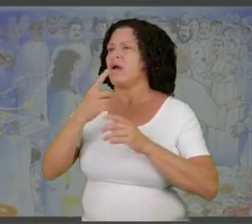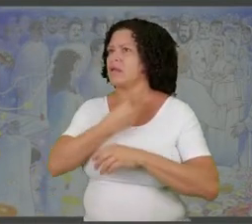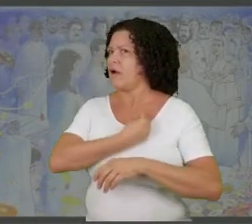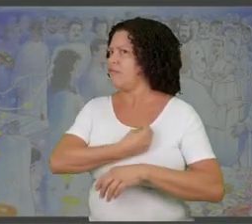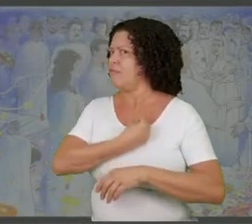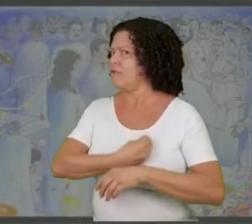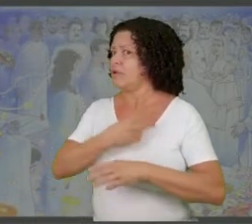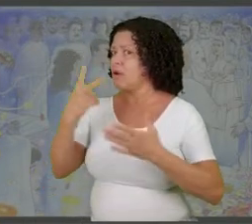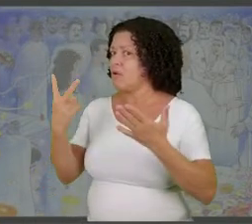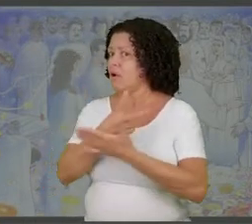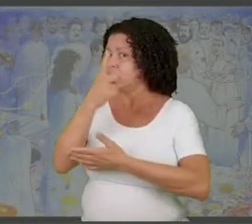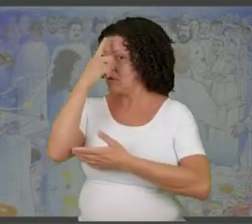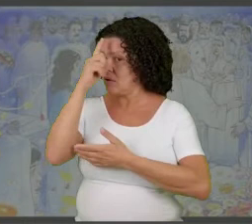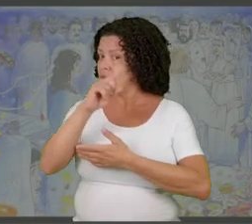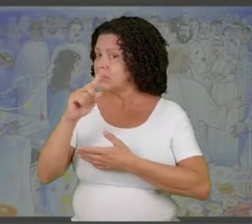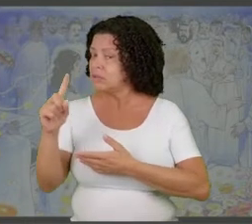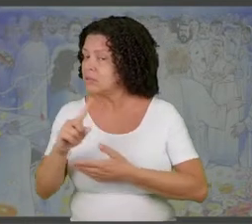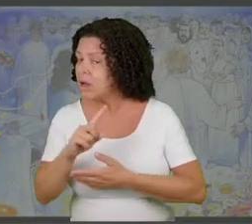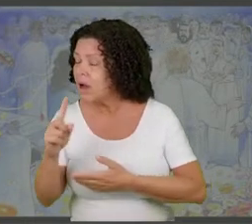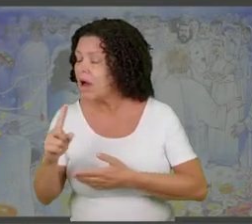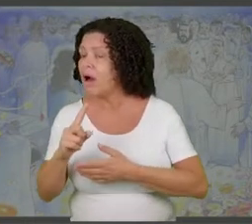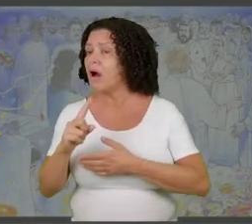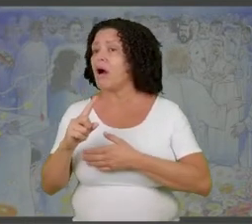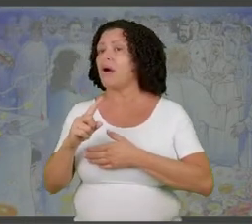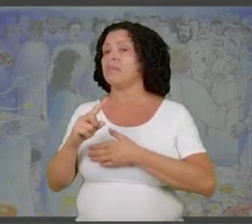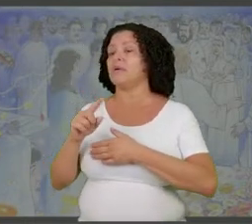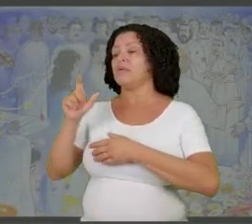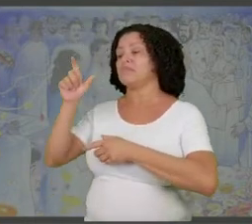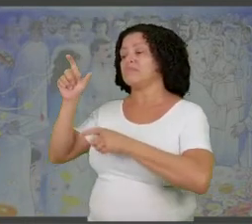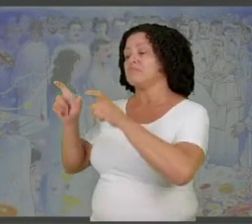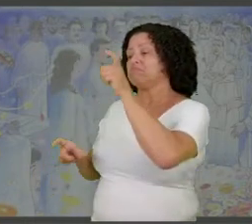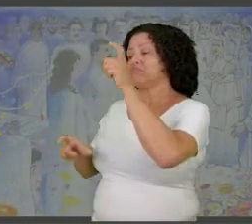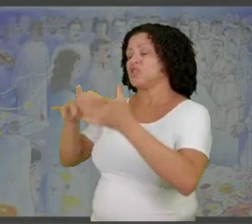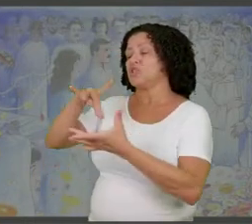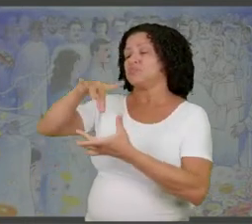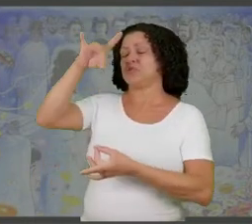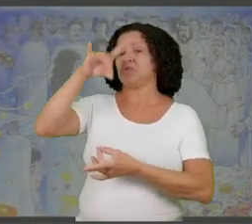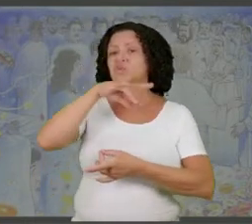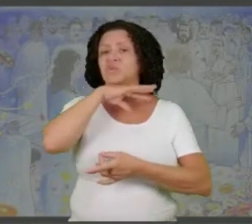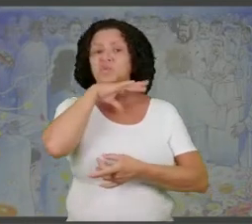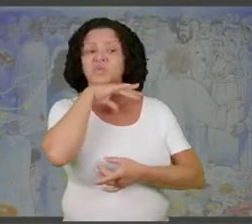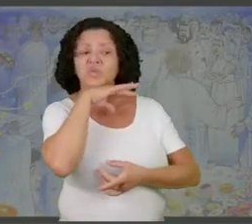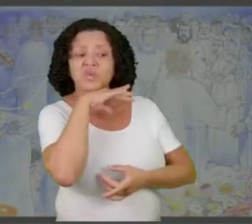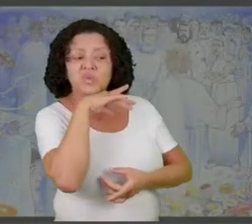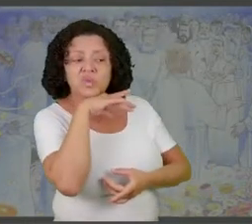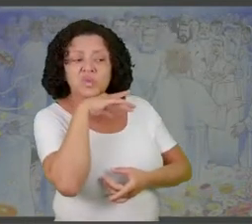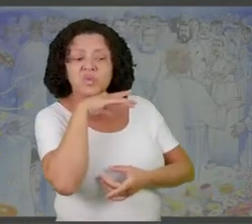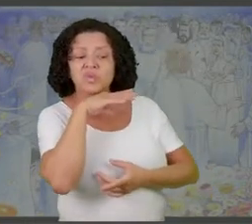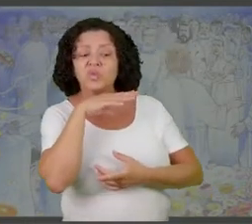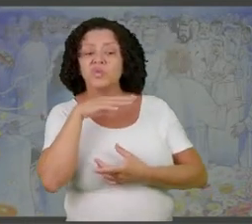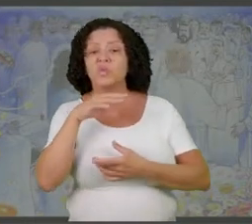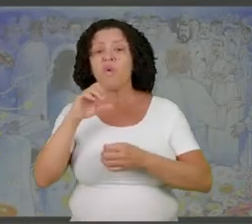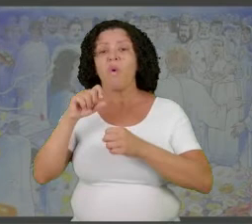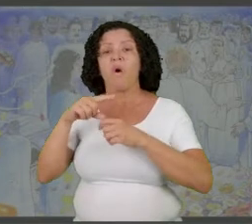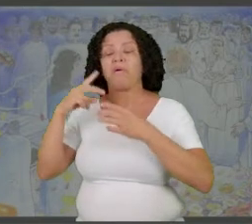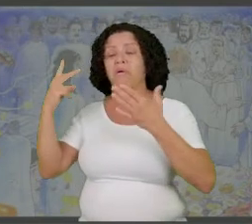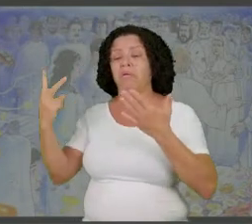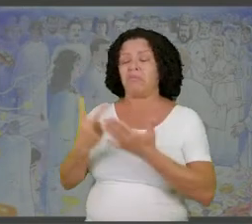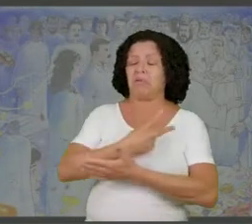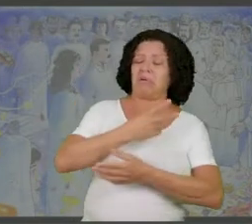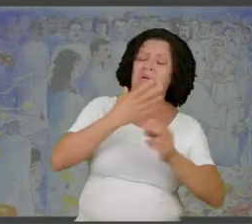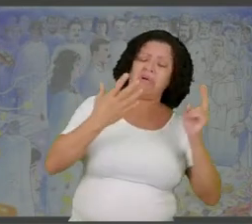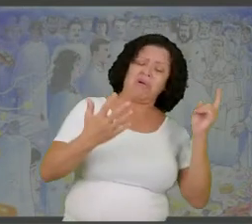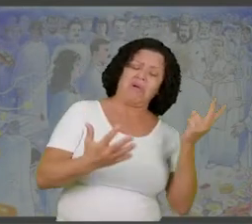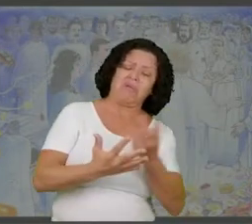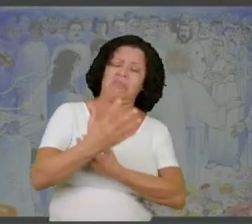da vida, seja pelas más companhias espirituais, seja pelos atropelos que